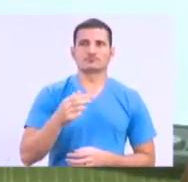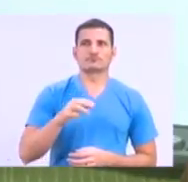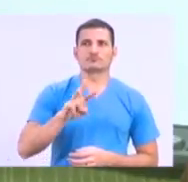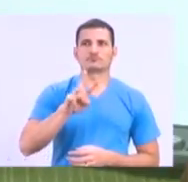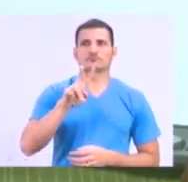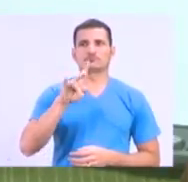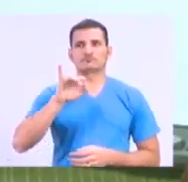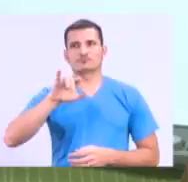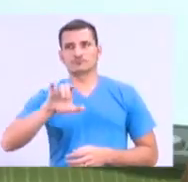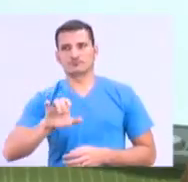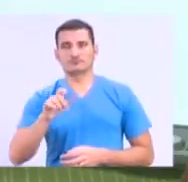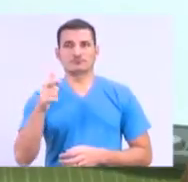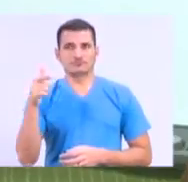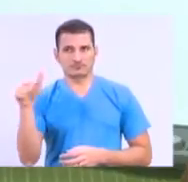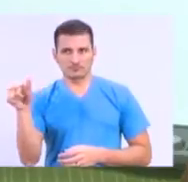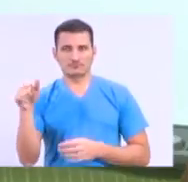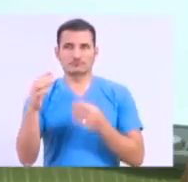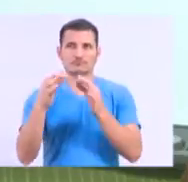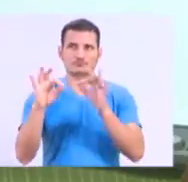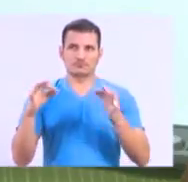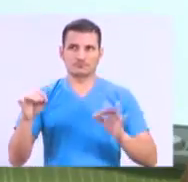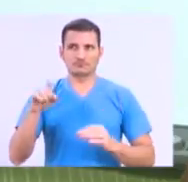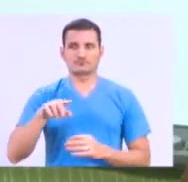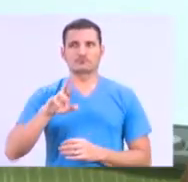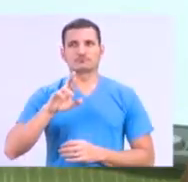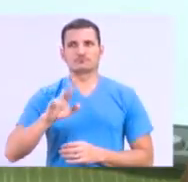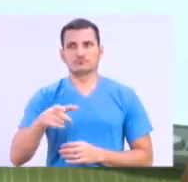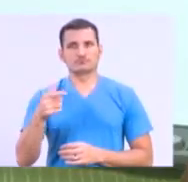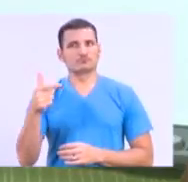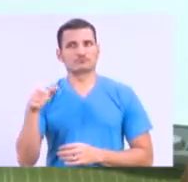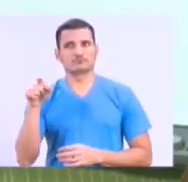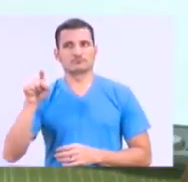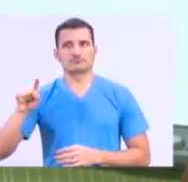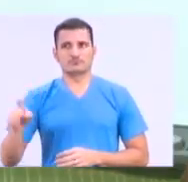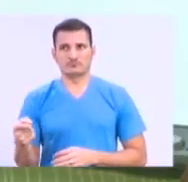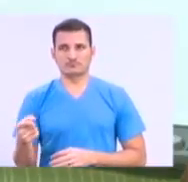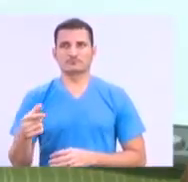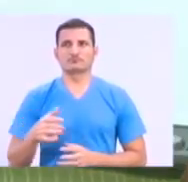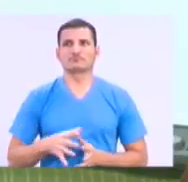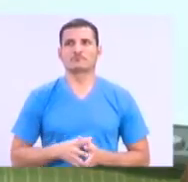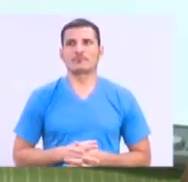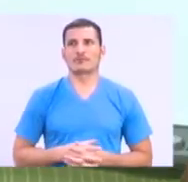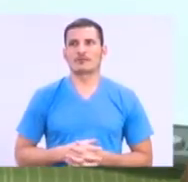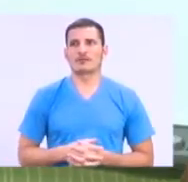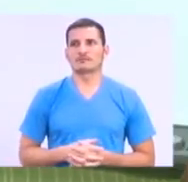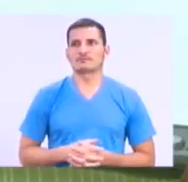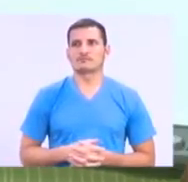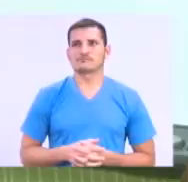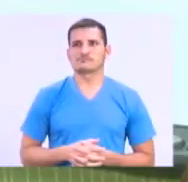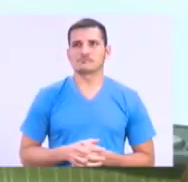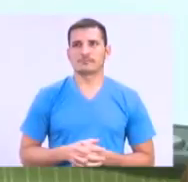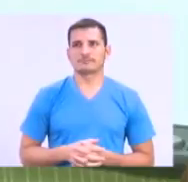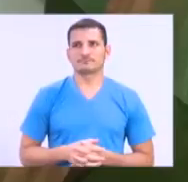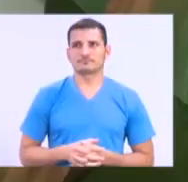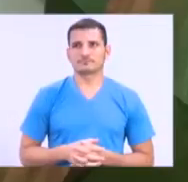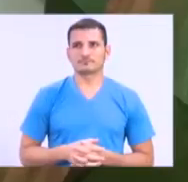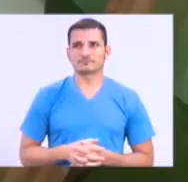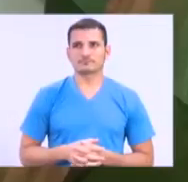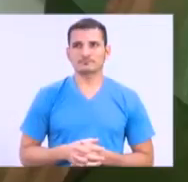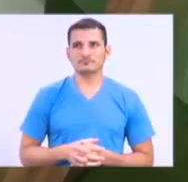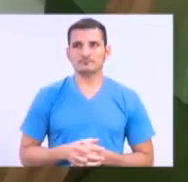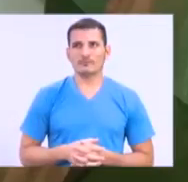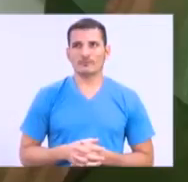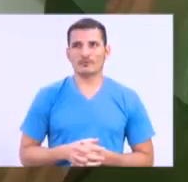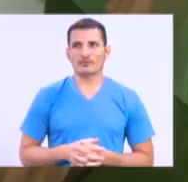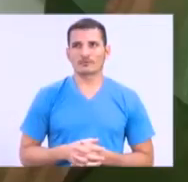uma outra estrutura, que é diferenciada e não temos ponto e vírgula no final. Certo? Professora Araceli, vamos